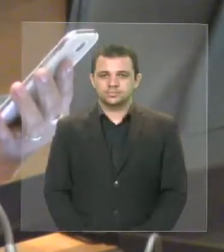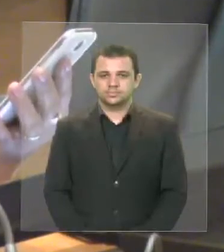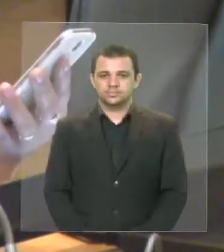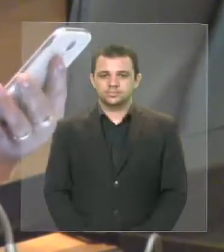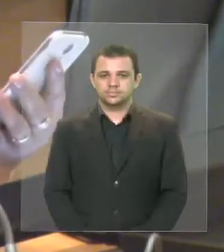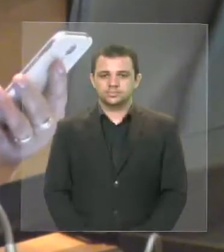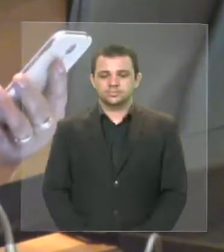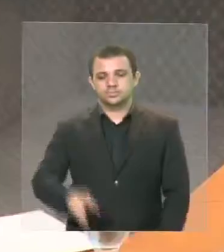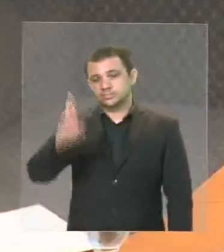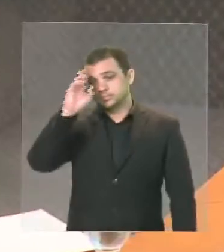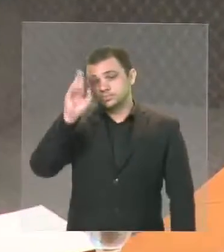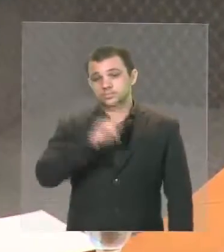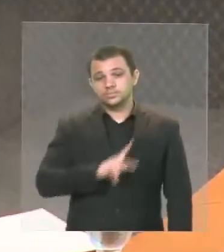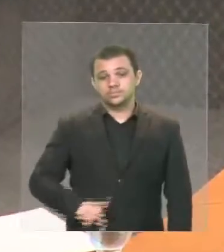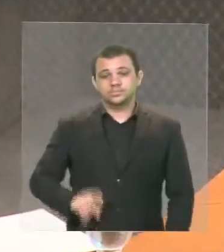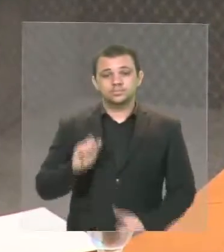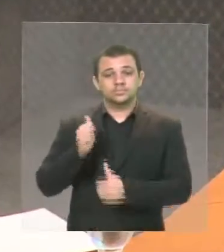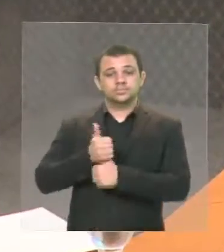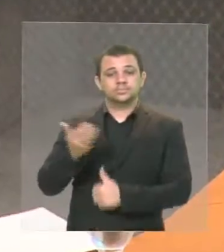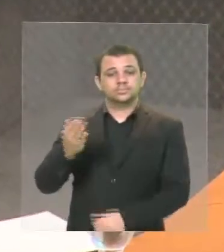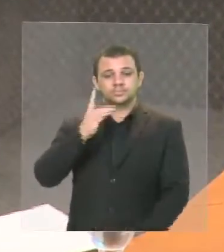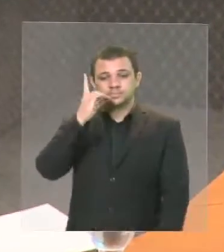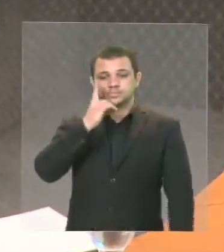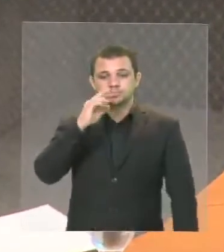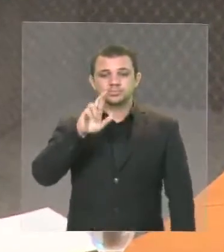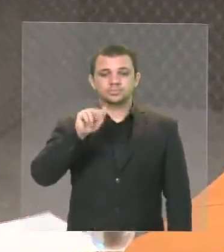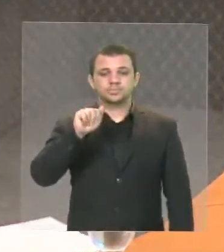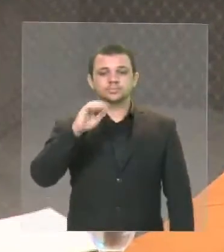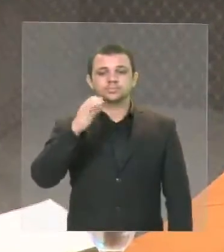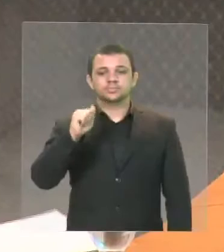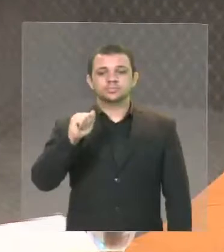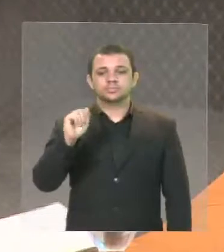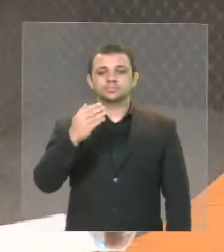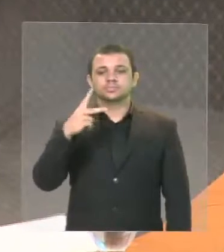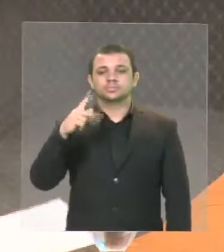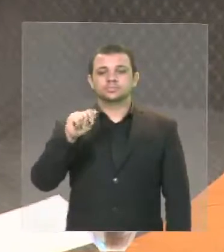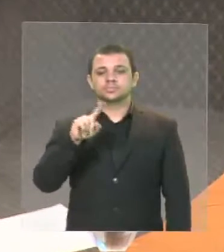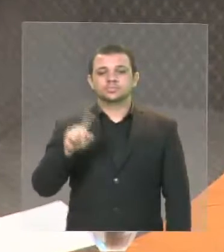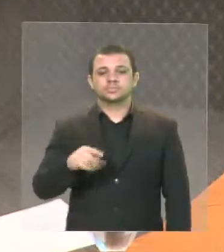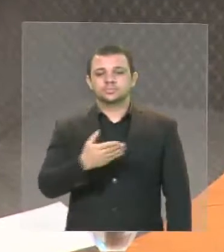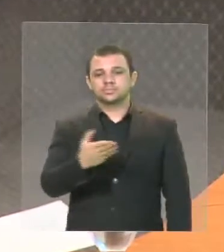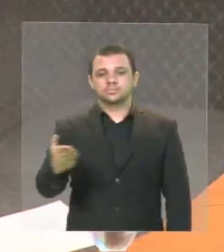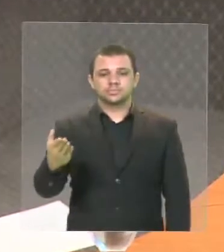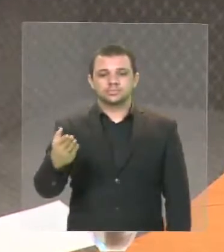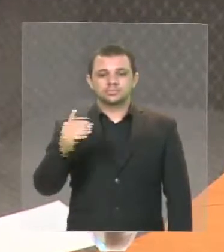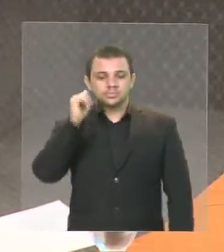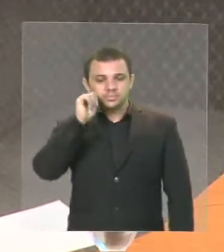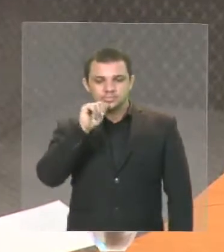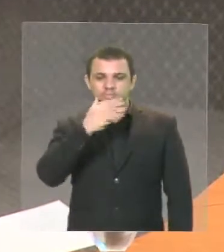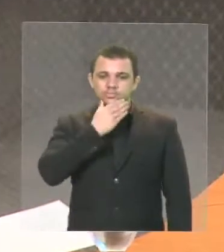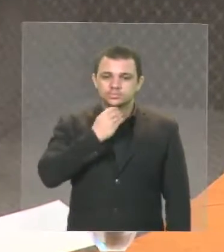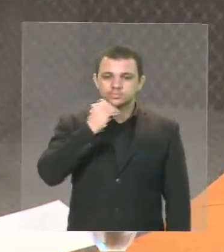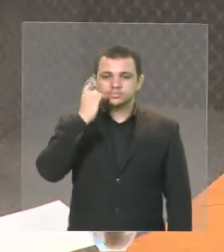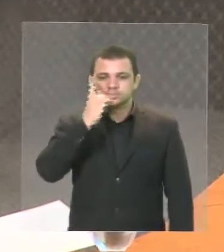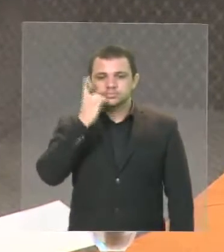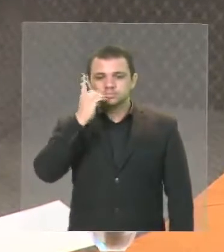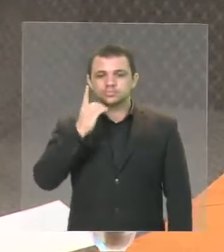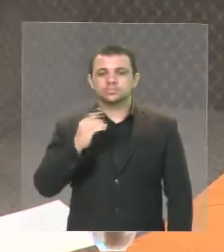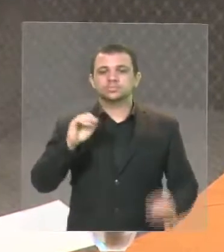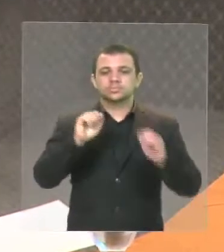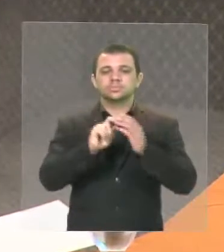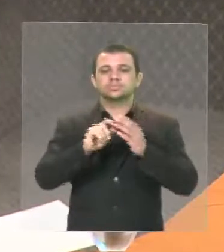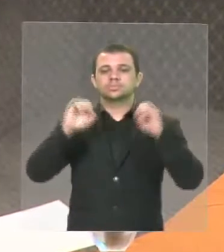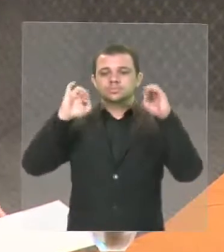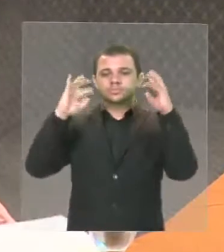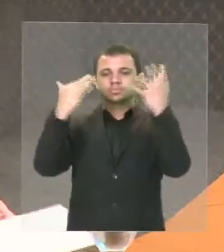Senhora Presidente em exercício, graça a paz, senhoras e senhores deputados,